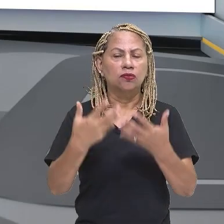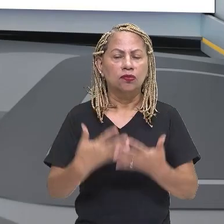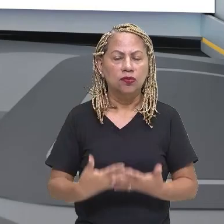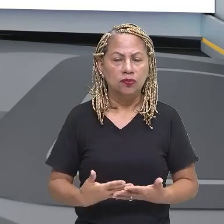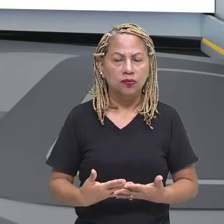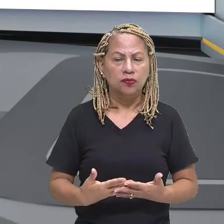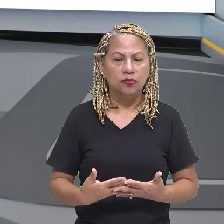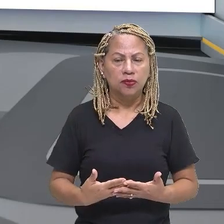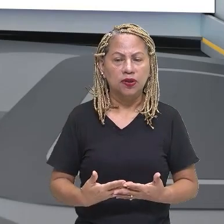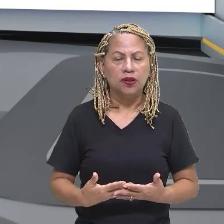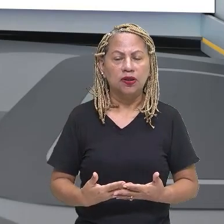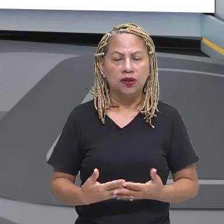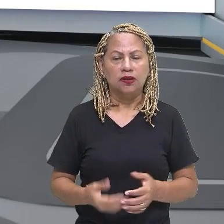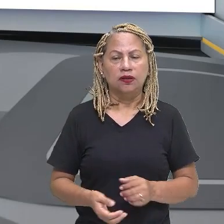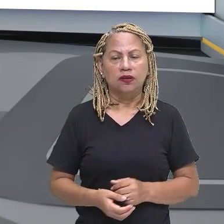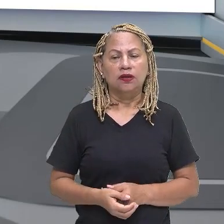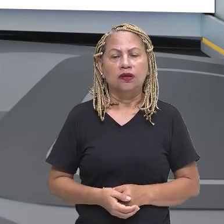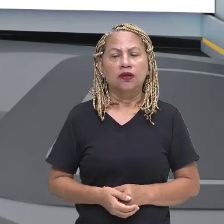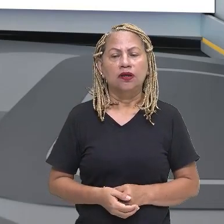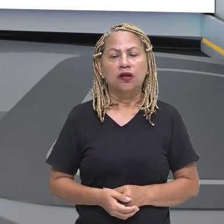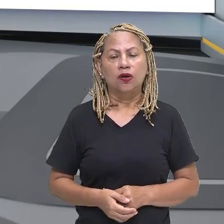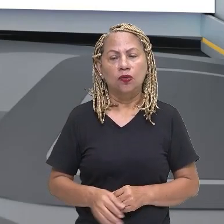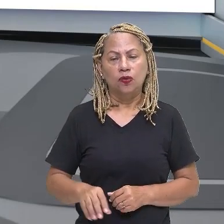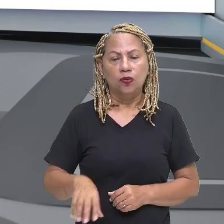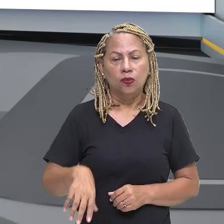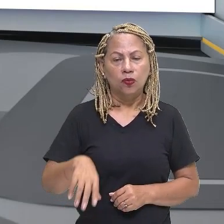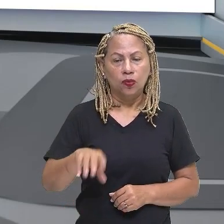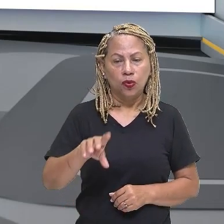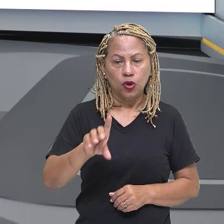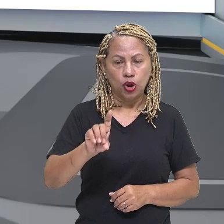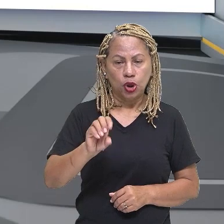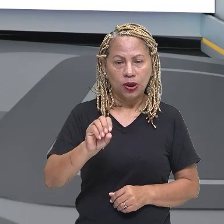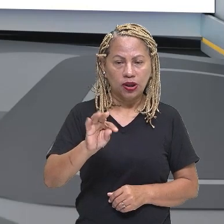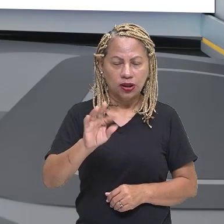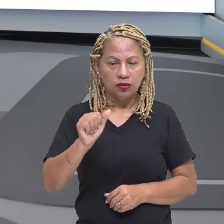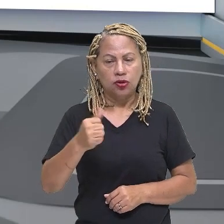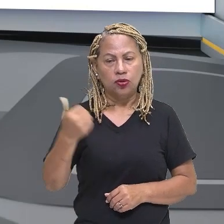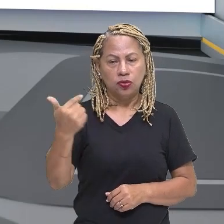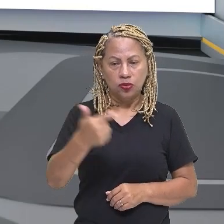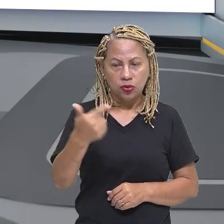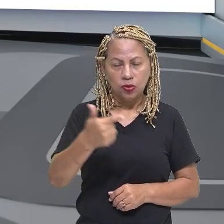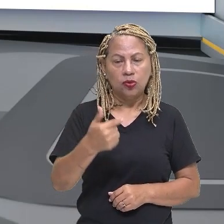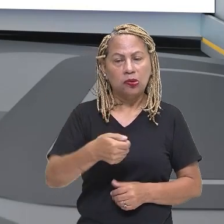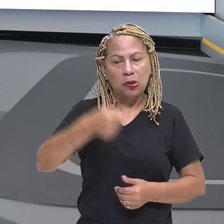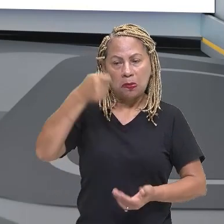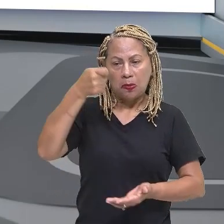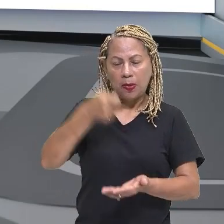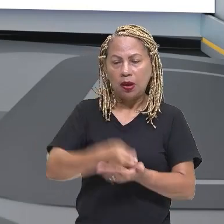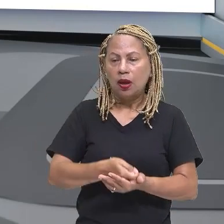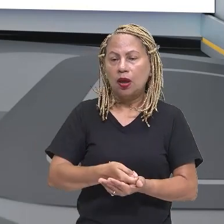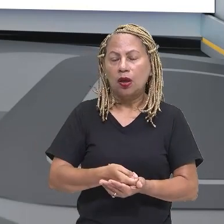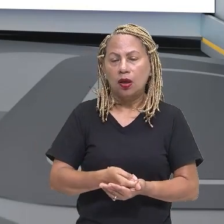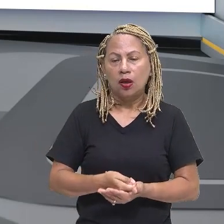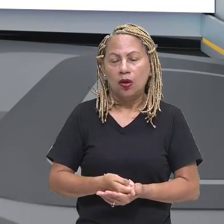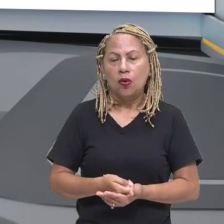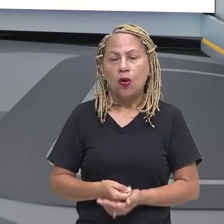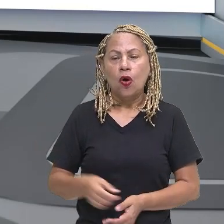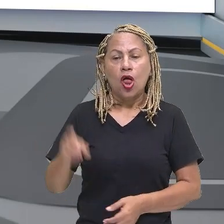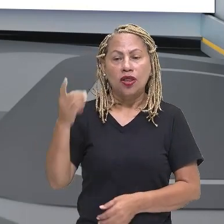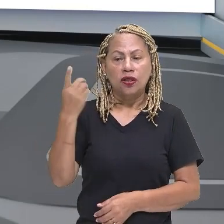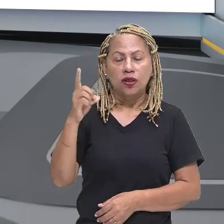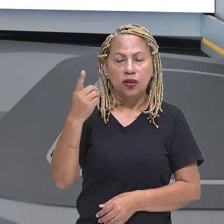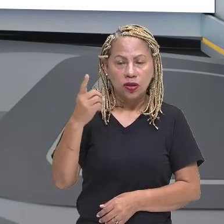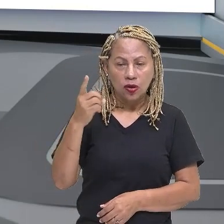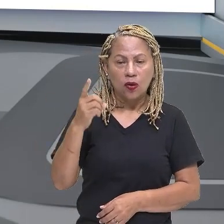esse segundo agora, o Dota 2, ele pagou cerca de 200 milhões de dólares até agora para